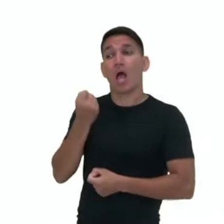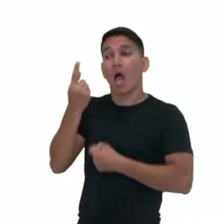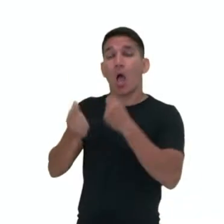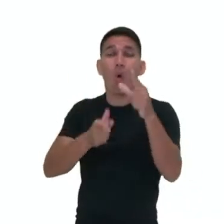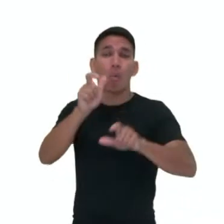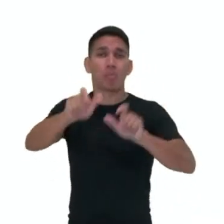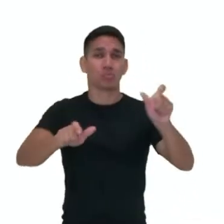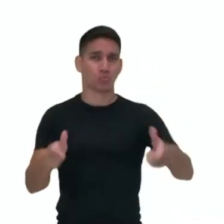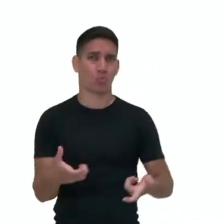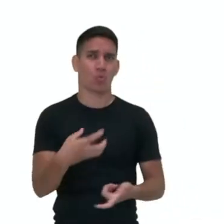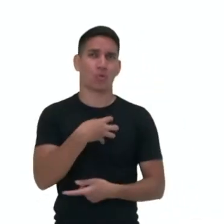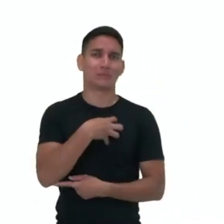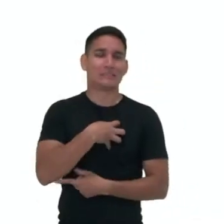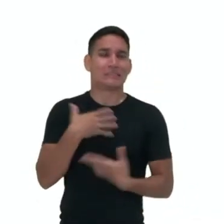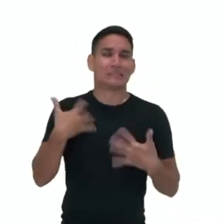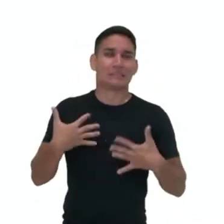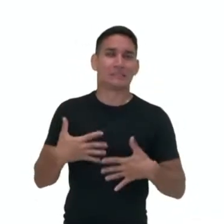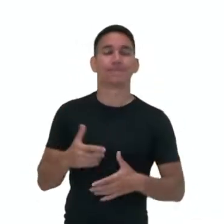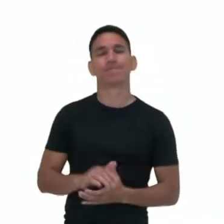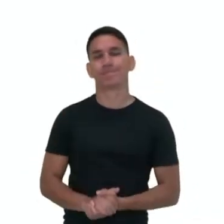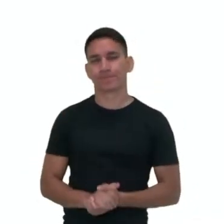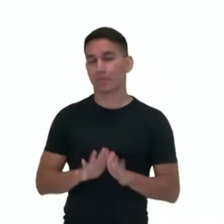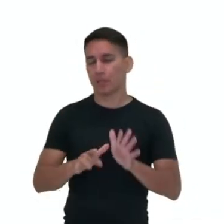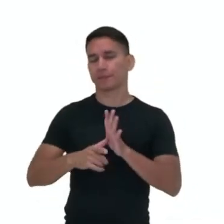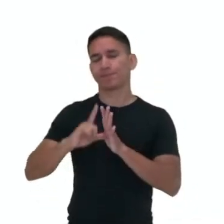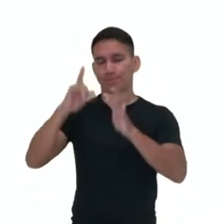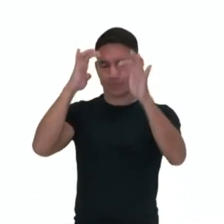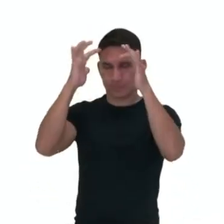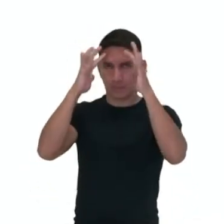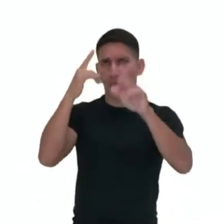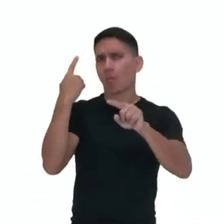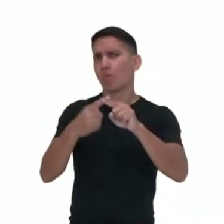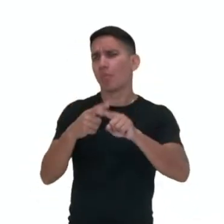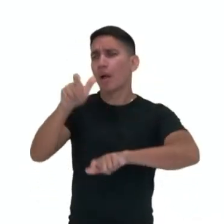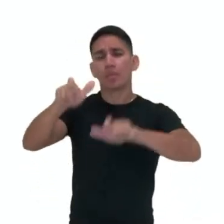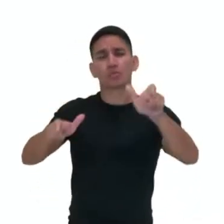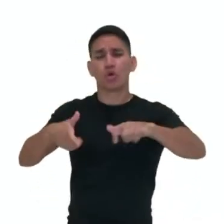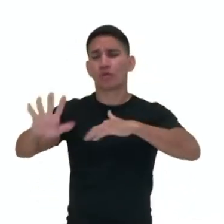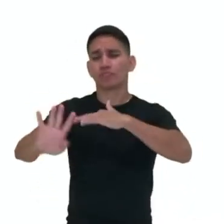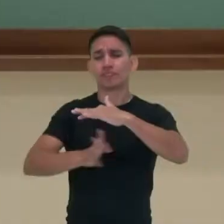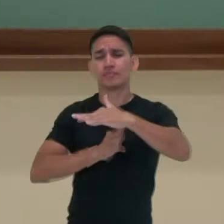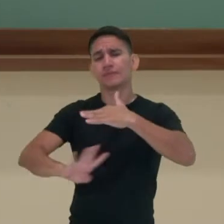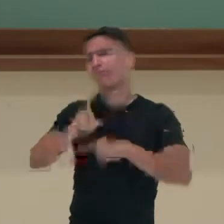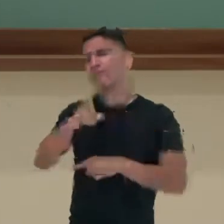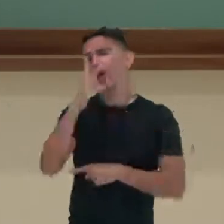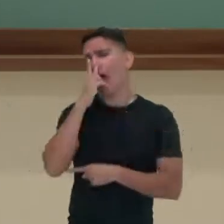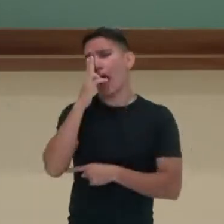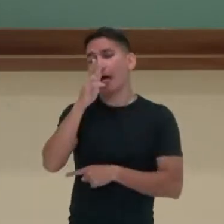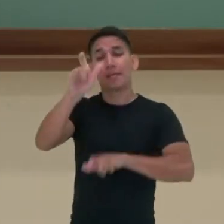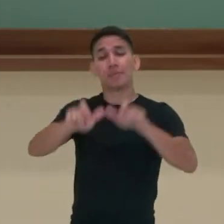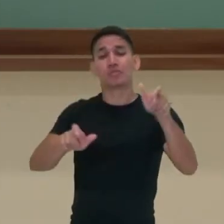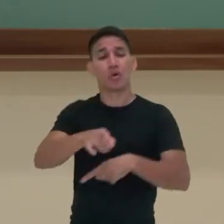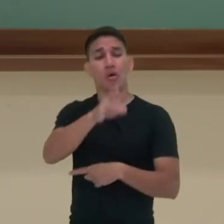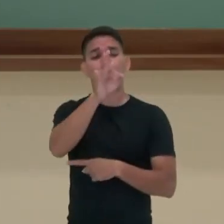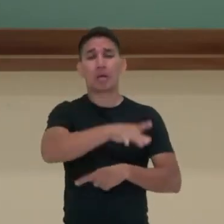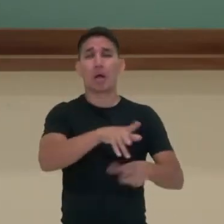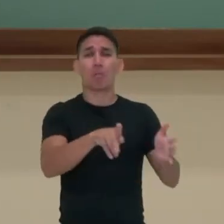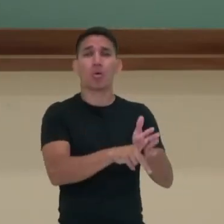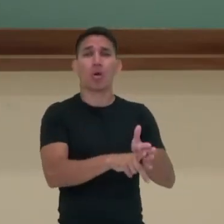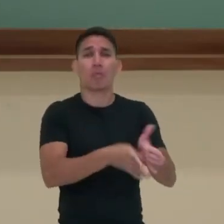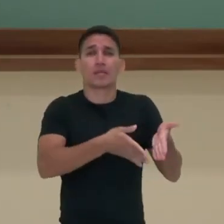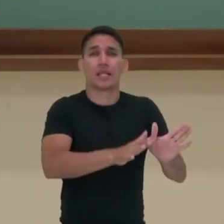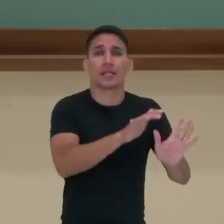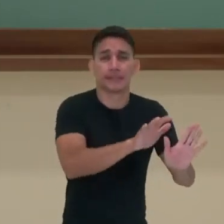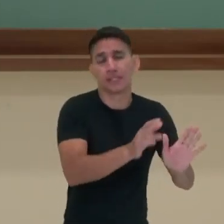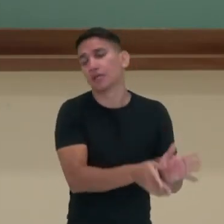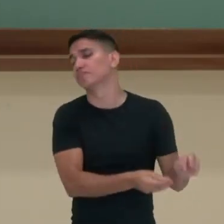enfrentam. Muito bem. E vamos refletir. Por que as pessoas migram? Por que você acha que as pessoas saem do seu local de origem e vão morar